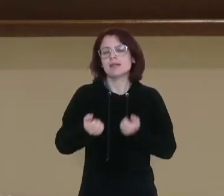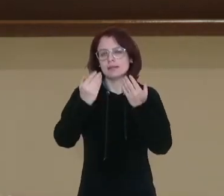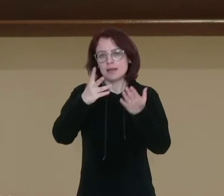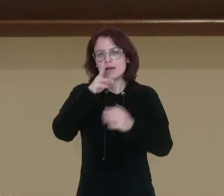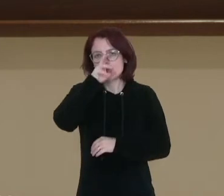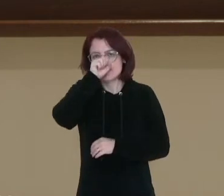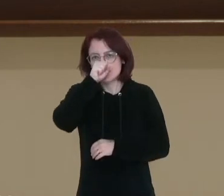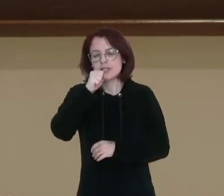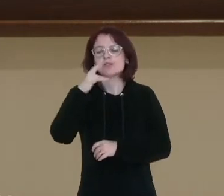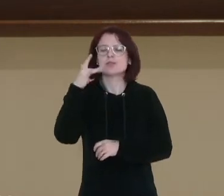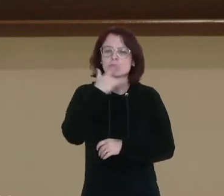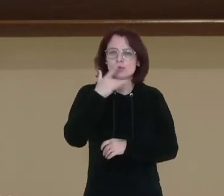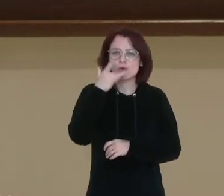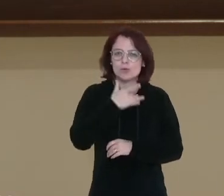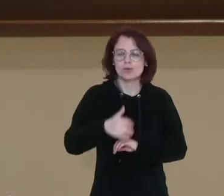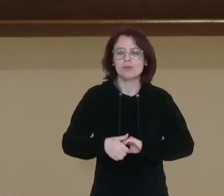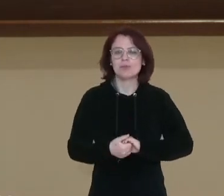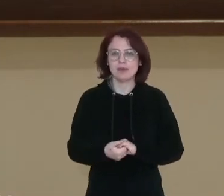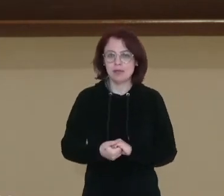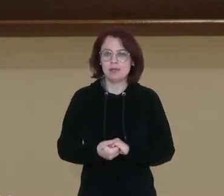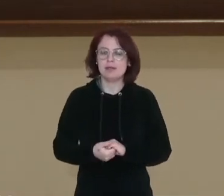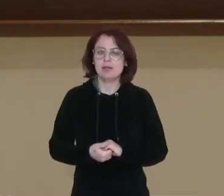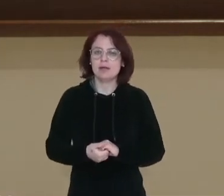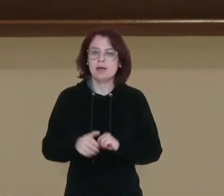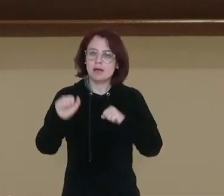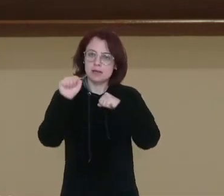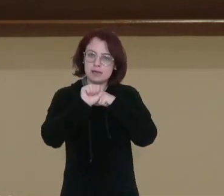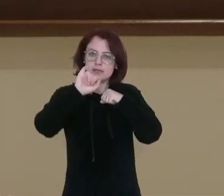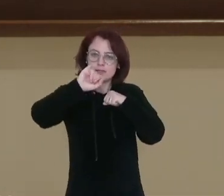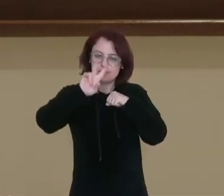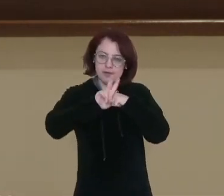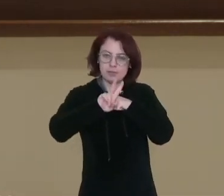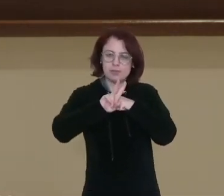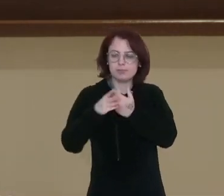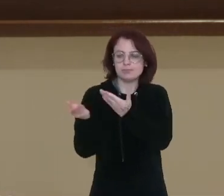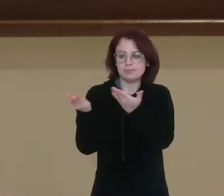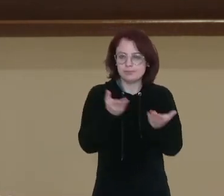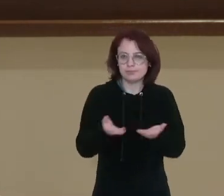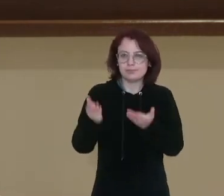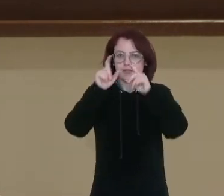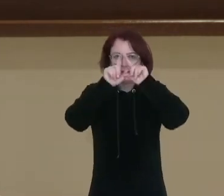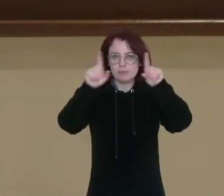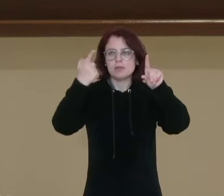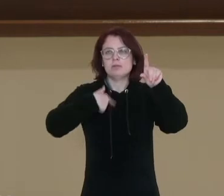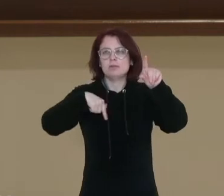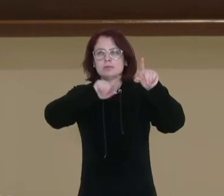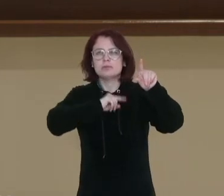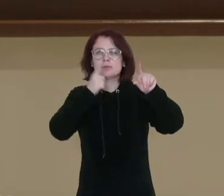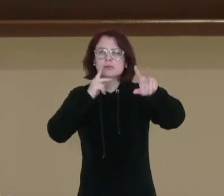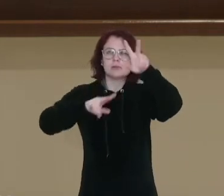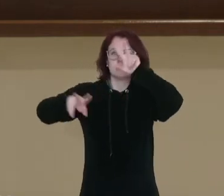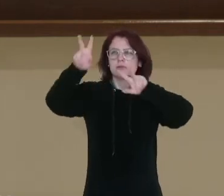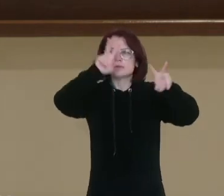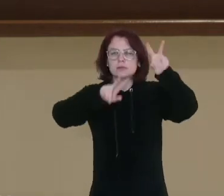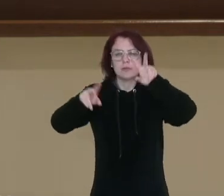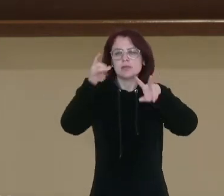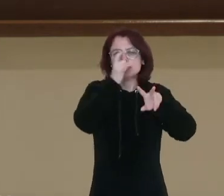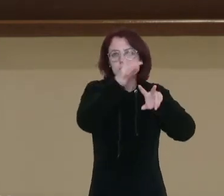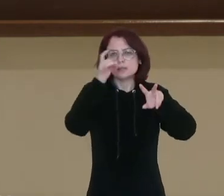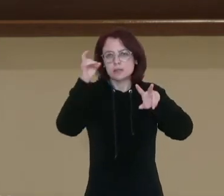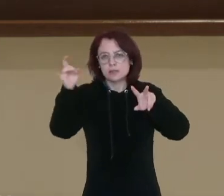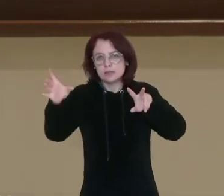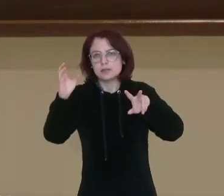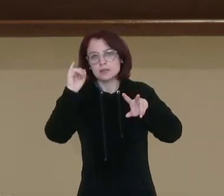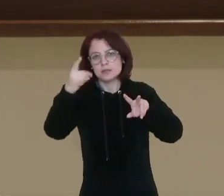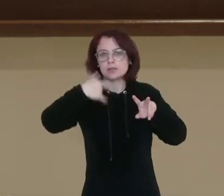adjetivo gostoso, né? É um advérbio, portanto, nessa frase. Então, a gente tem que analisar cada caso para identificar se vai